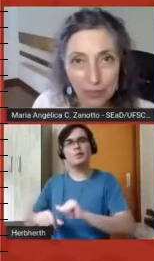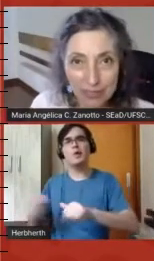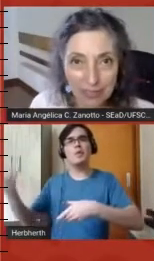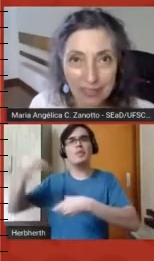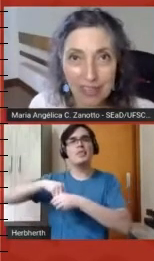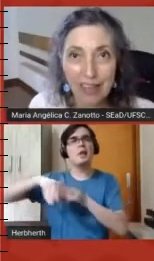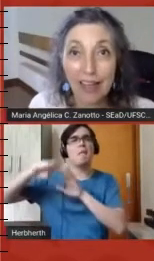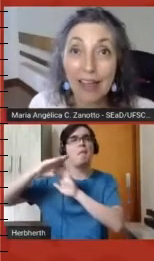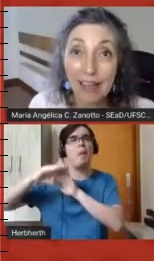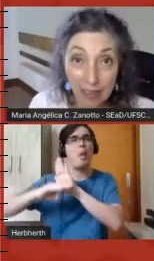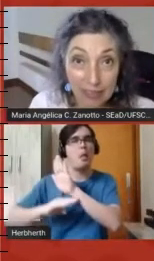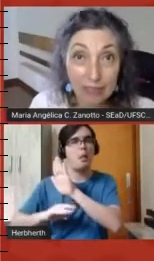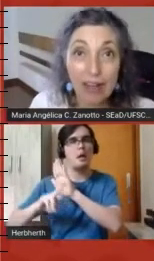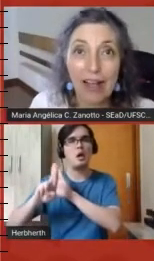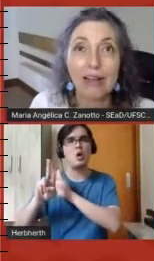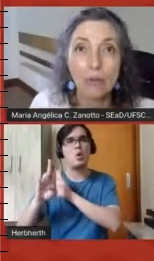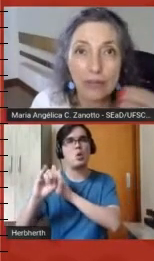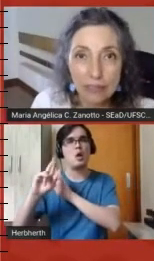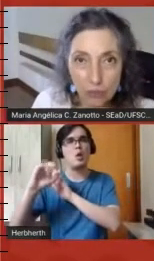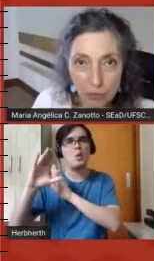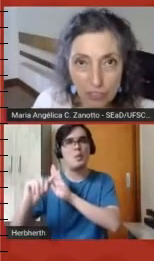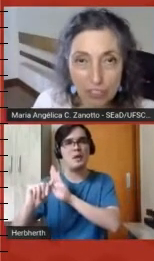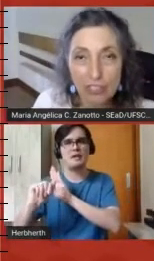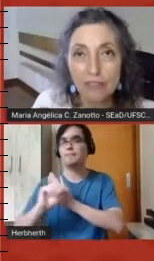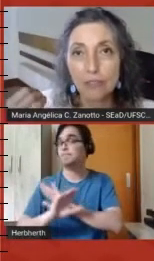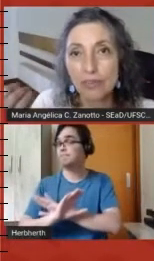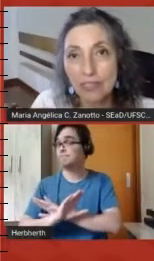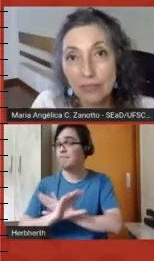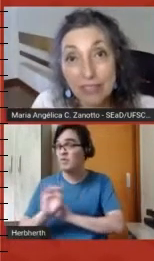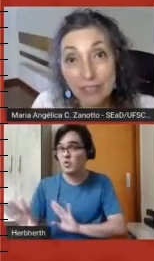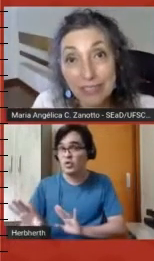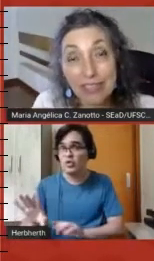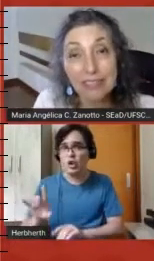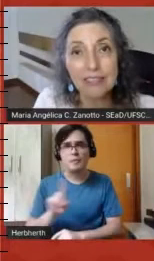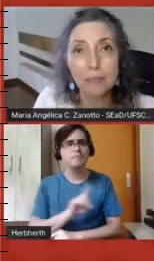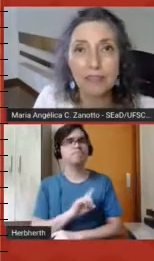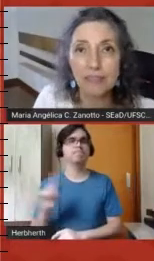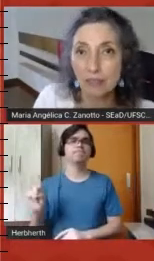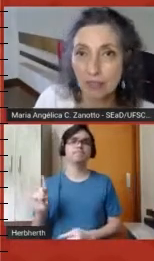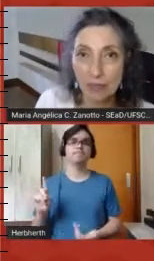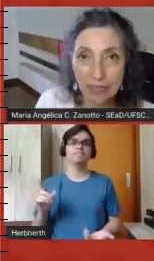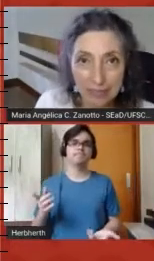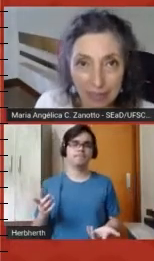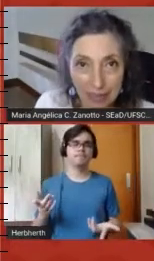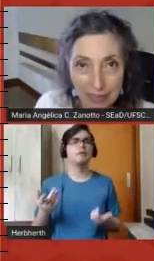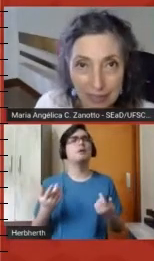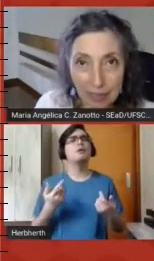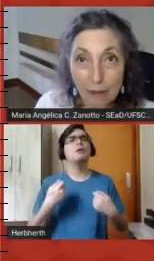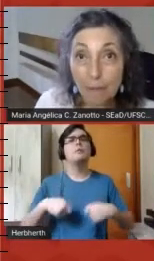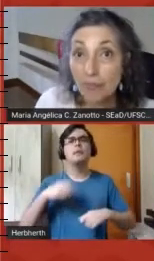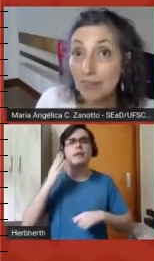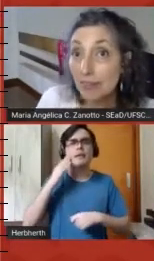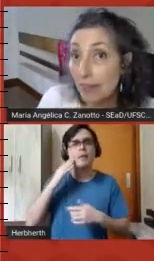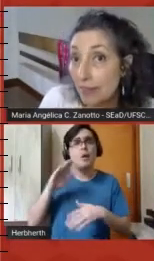algumas coisas é aquilo lá. Quais são os objetivos? Quais são as evidências que precisam ser